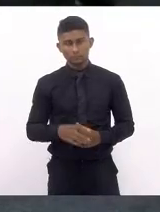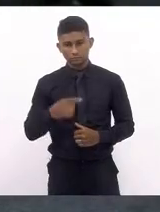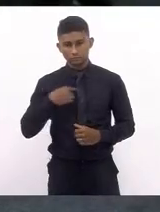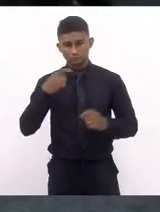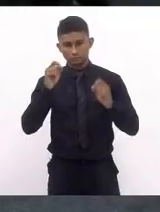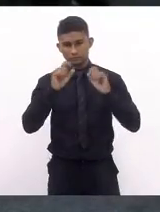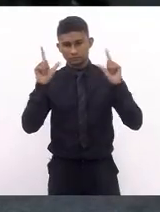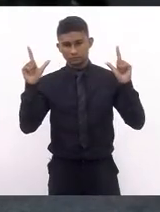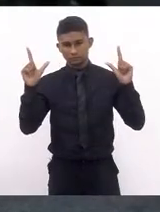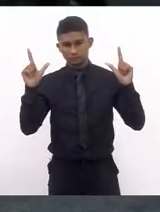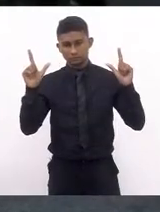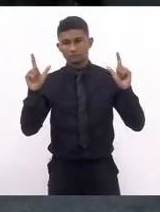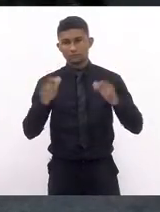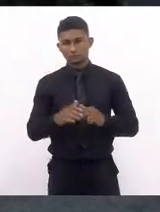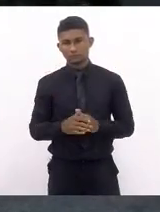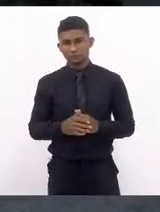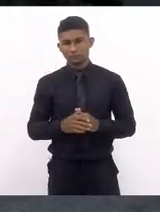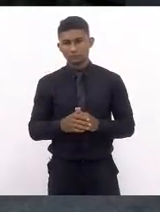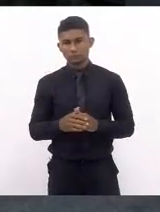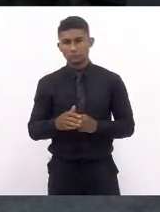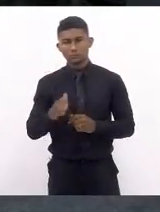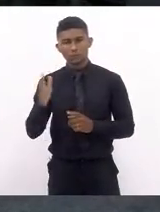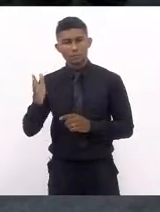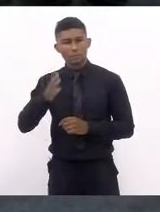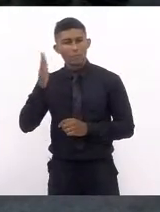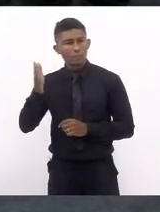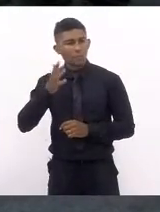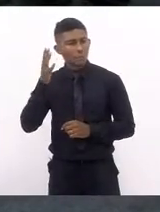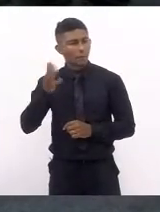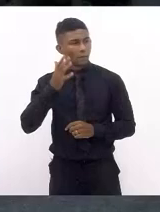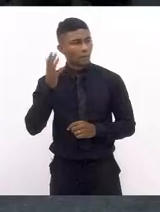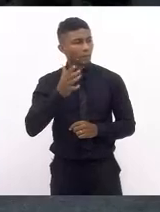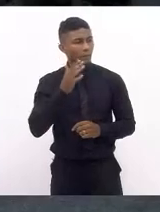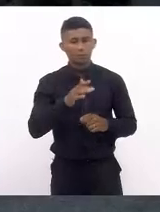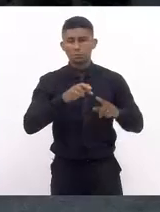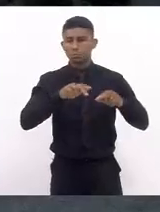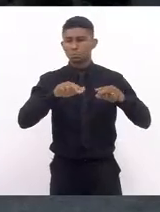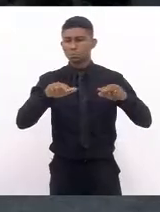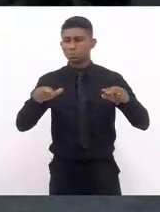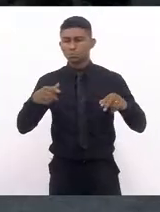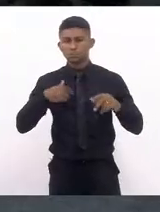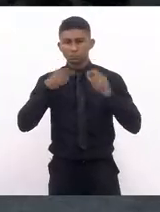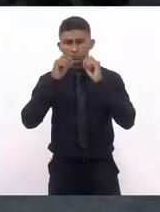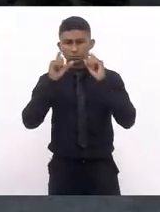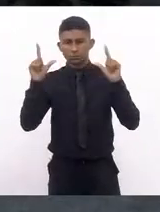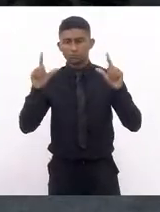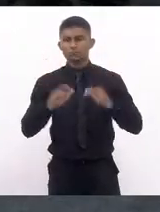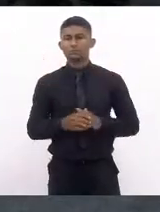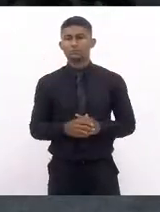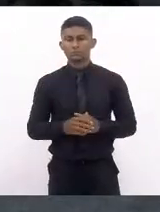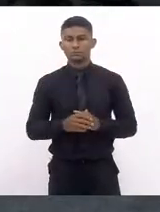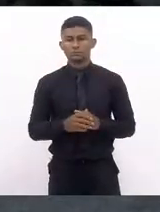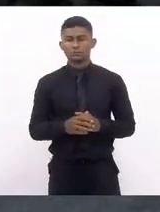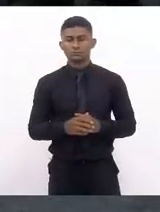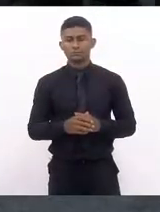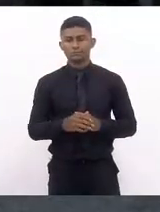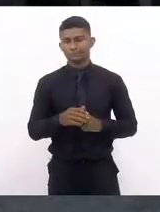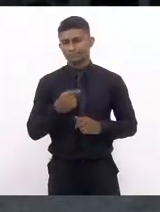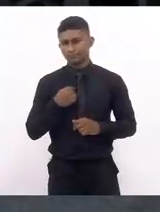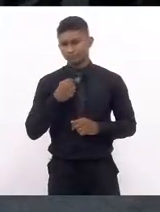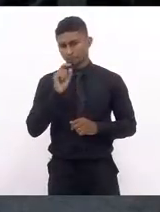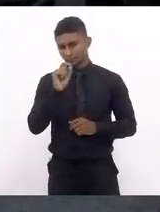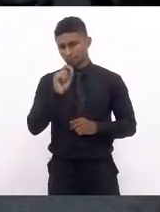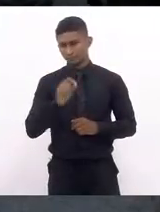atento a tantas falas Atento e queria só fazer um retrospecto